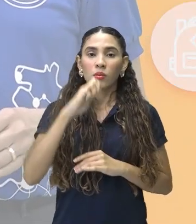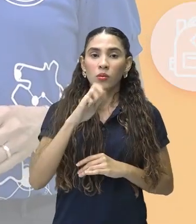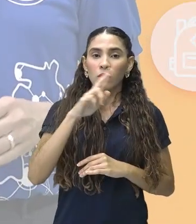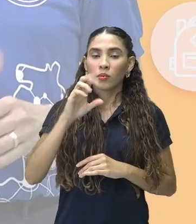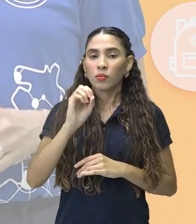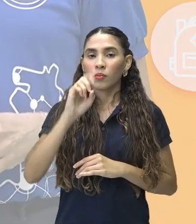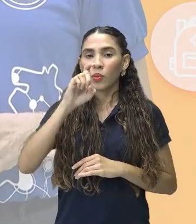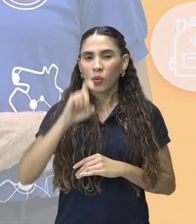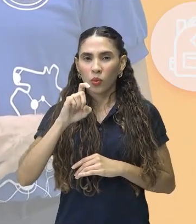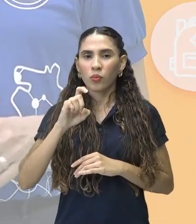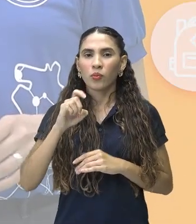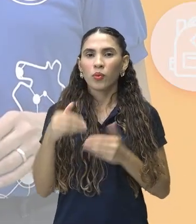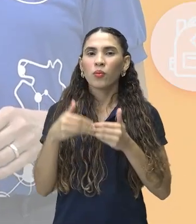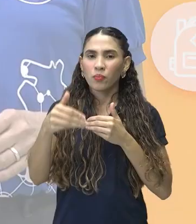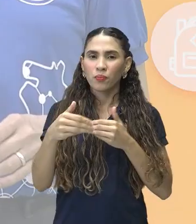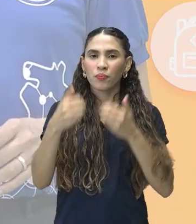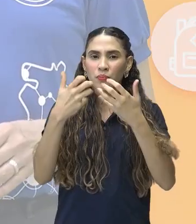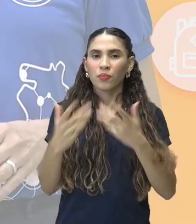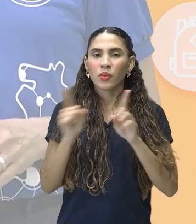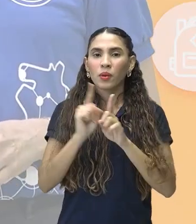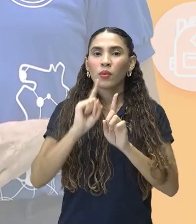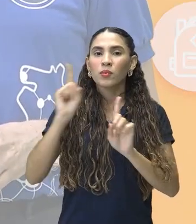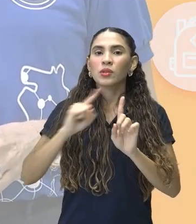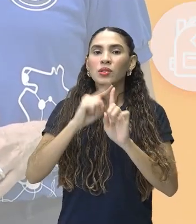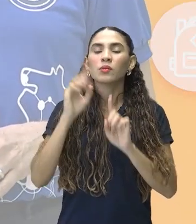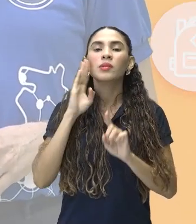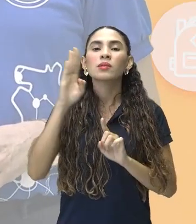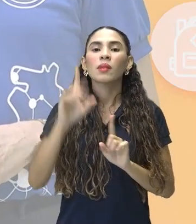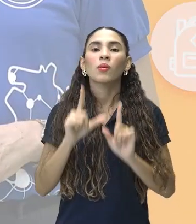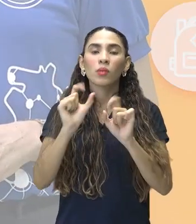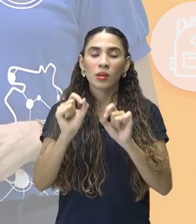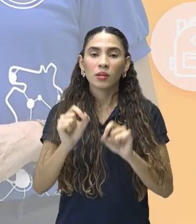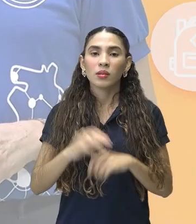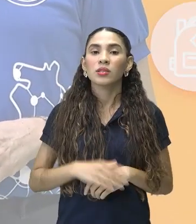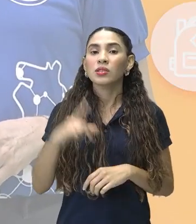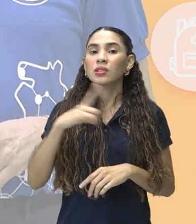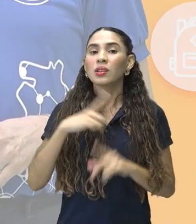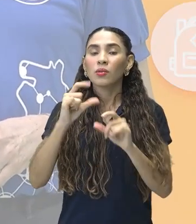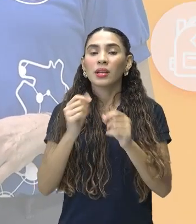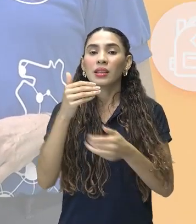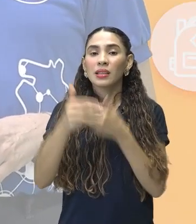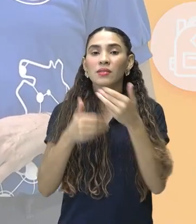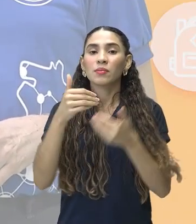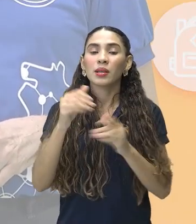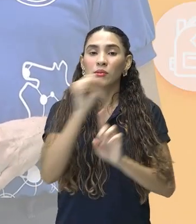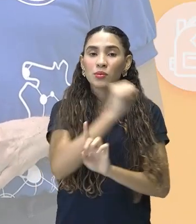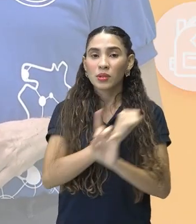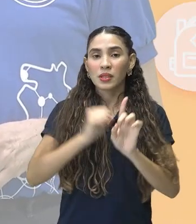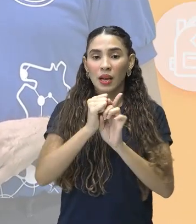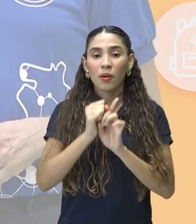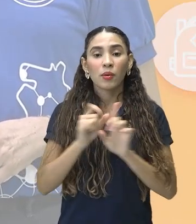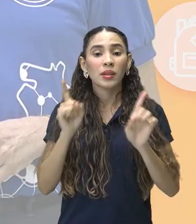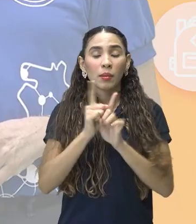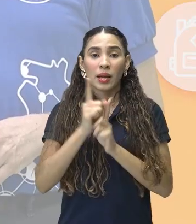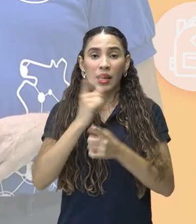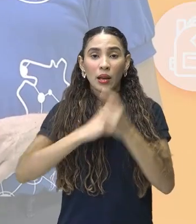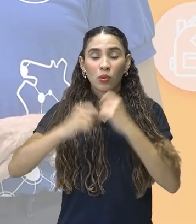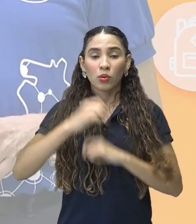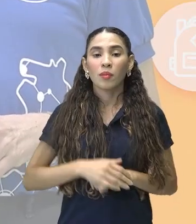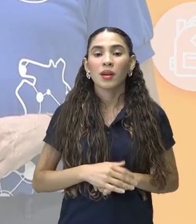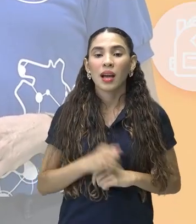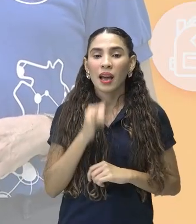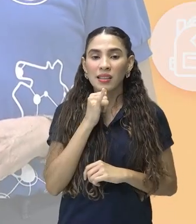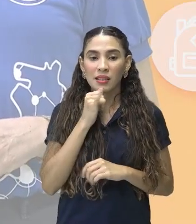nos disse lá no início, cujo objetivo principal consistia no desenvolvimento social e econômico,